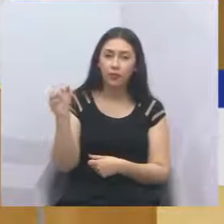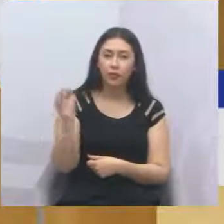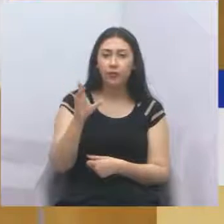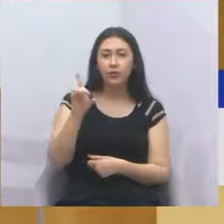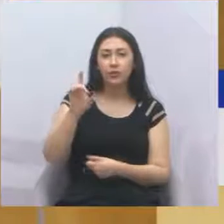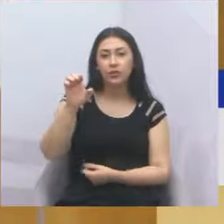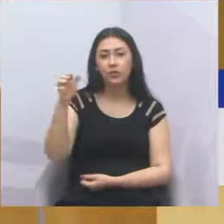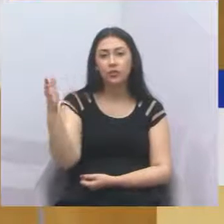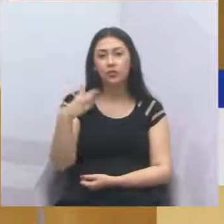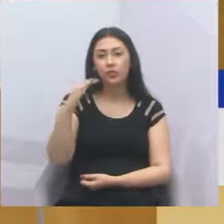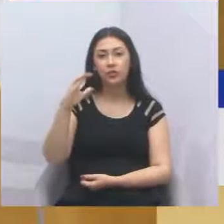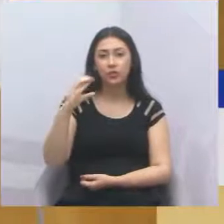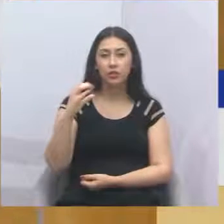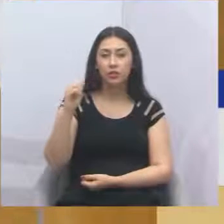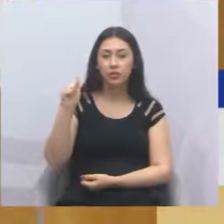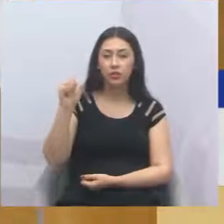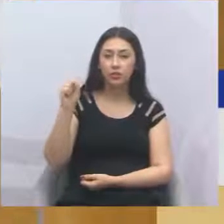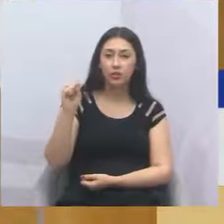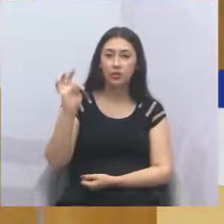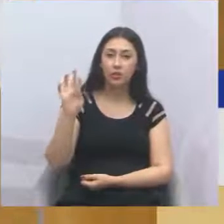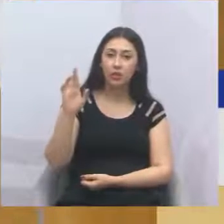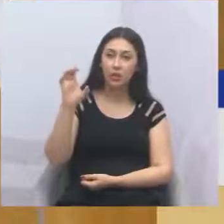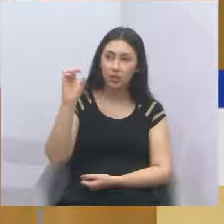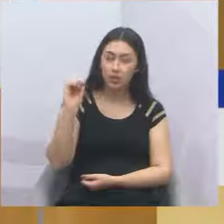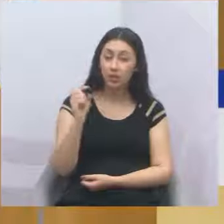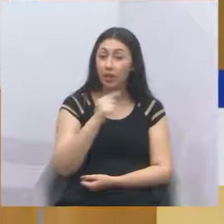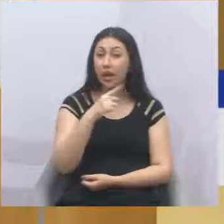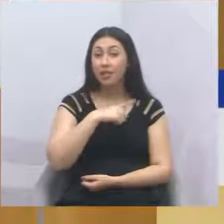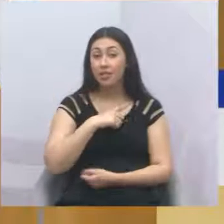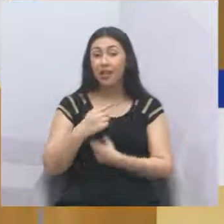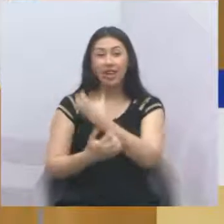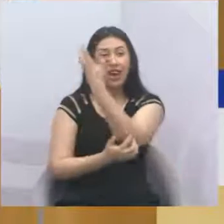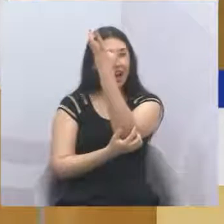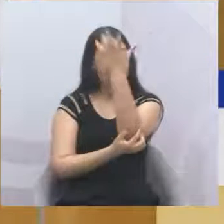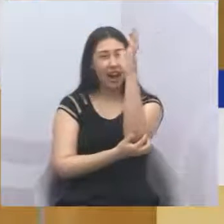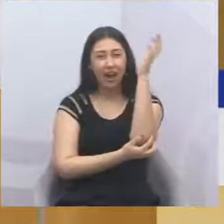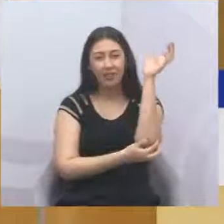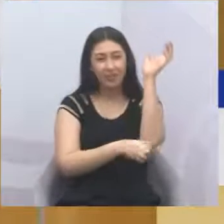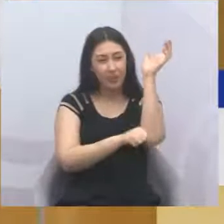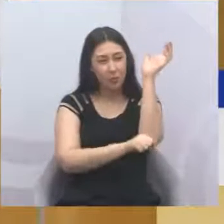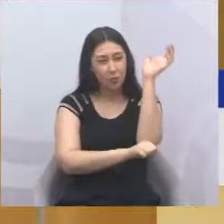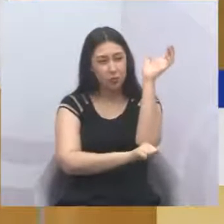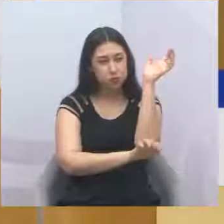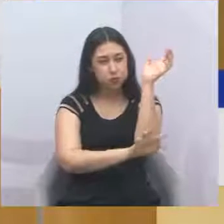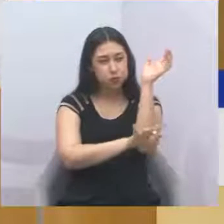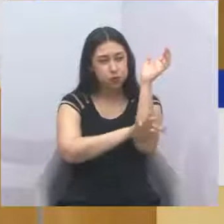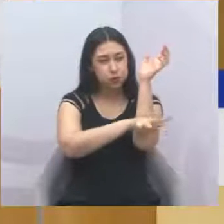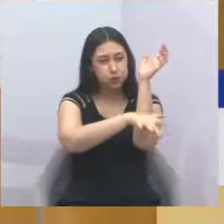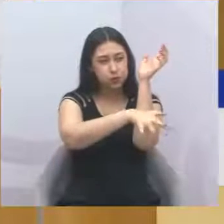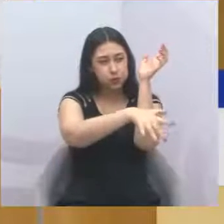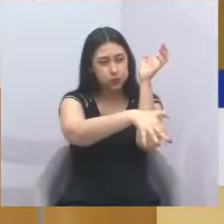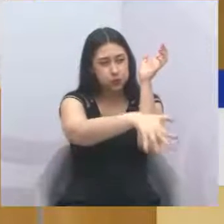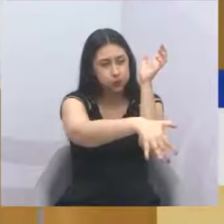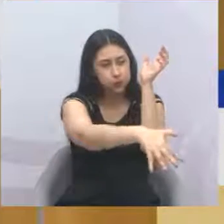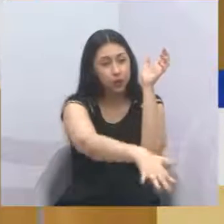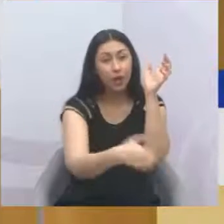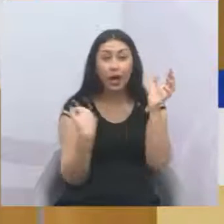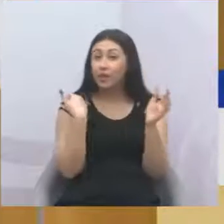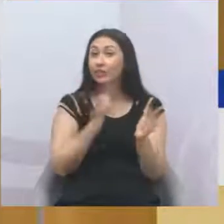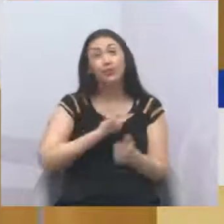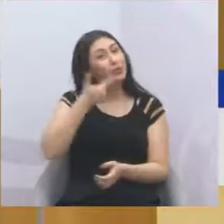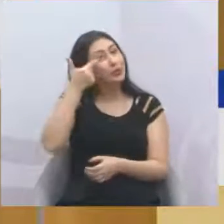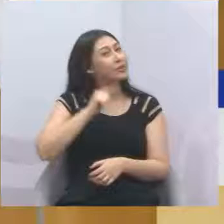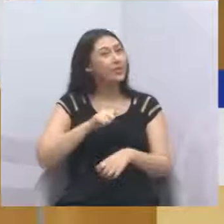ali árvores que levantou, que não tem condições nem nós, como pedestres, passarmos, que